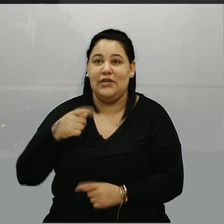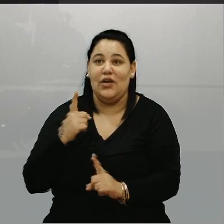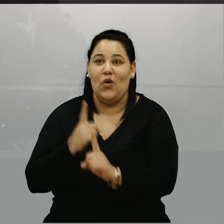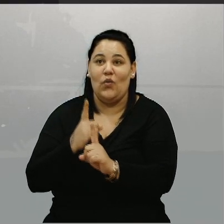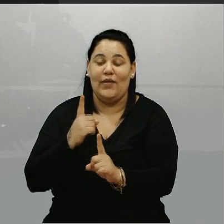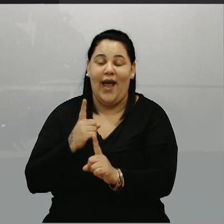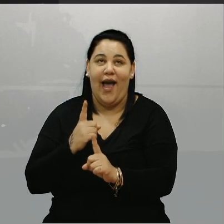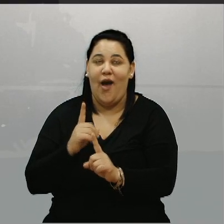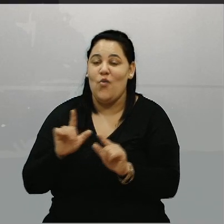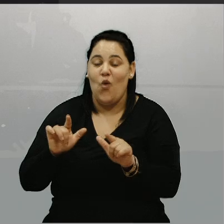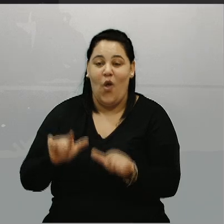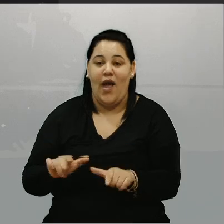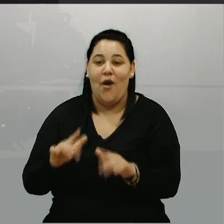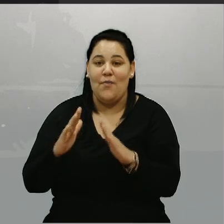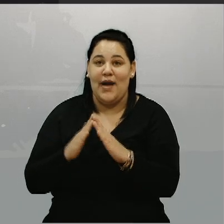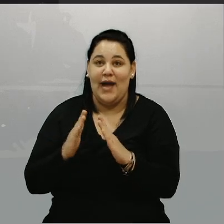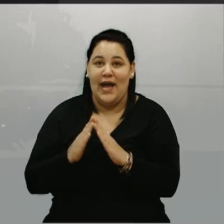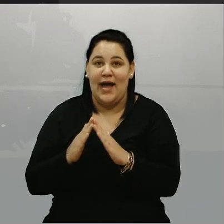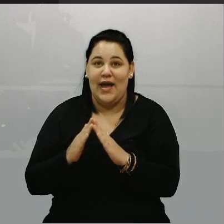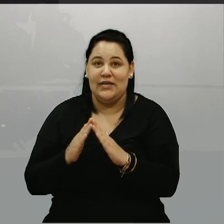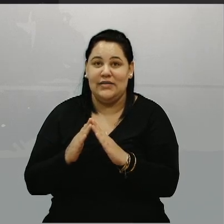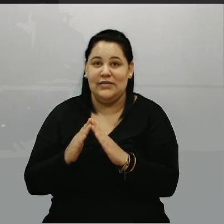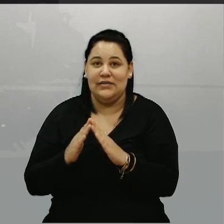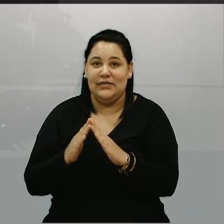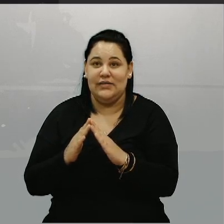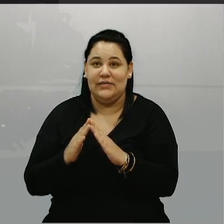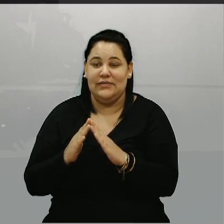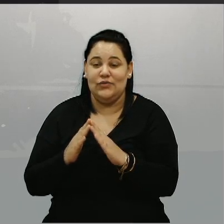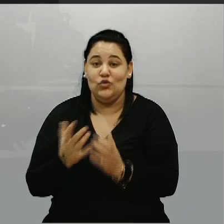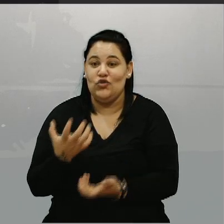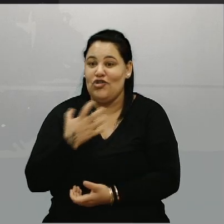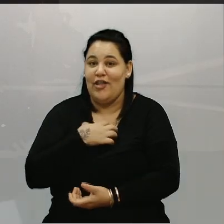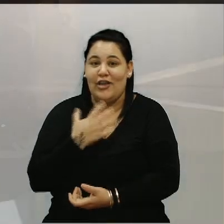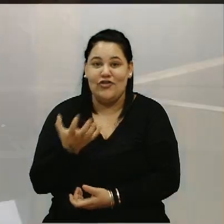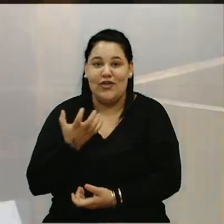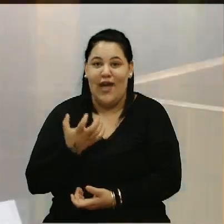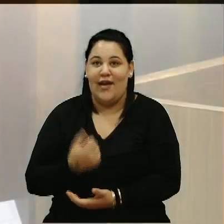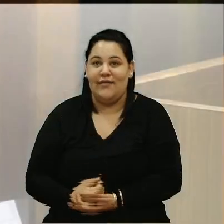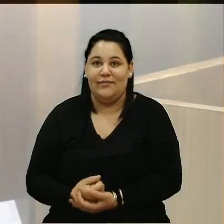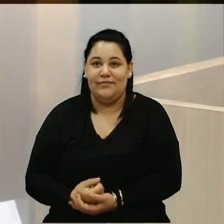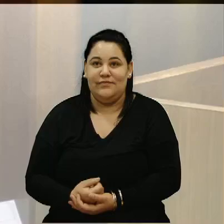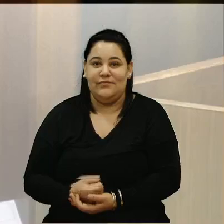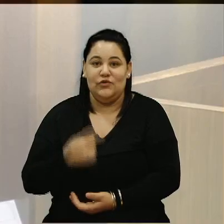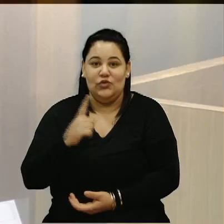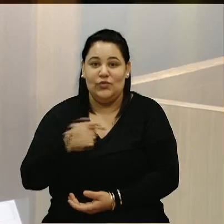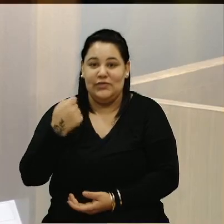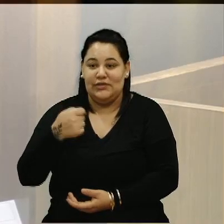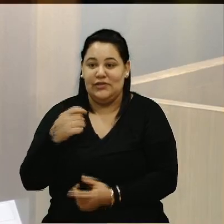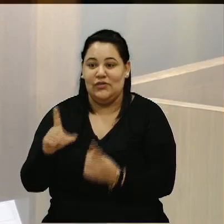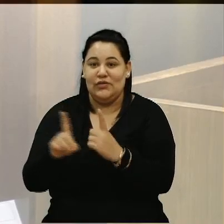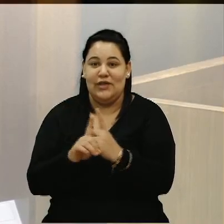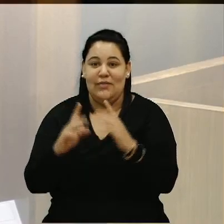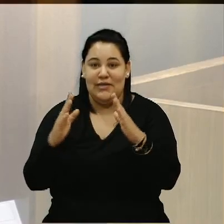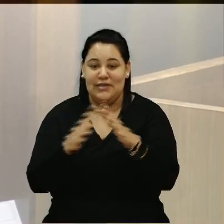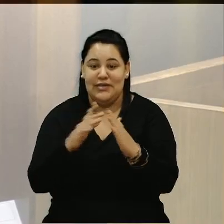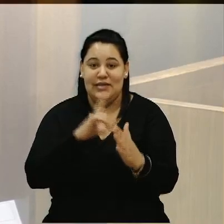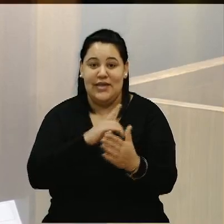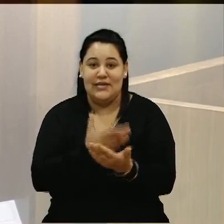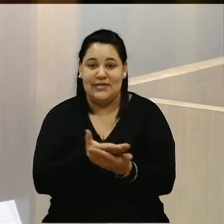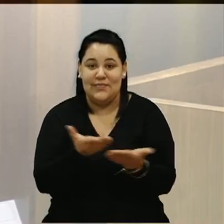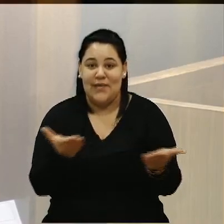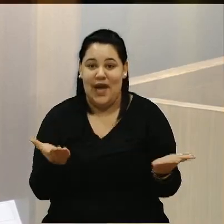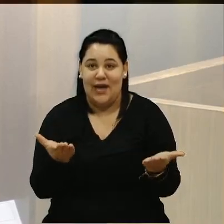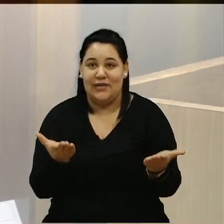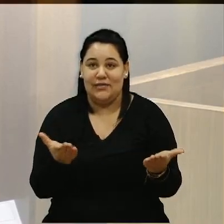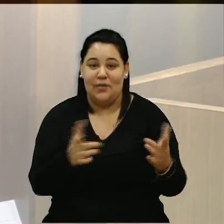residência na posição e no local que nós queremos. Tu tem que encontrar uma residência que tenha o espaço para